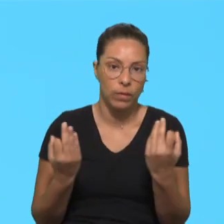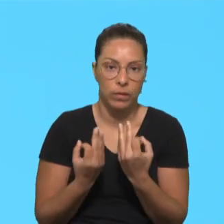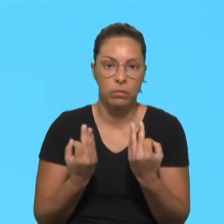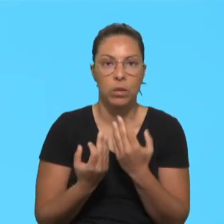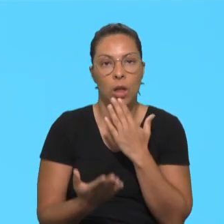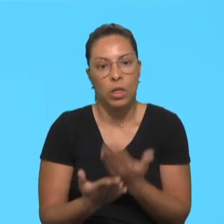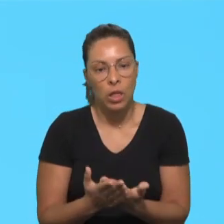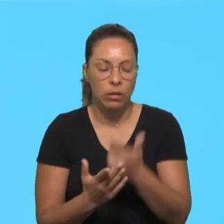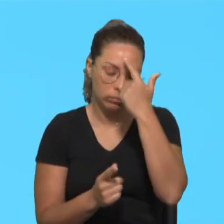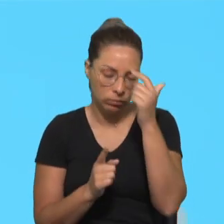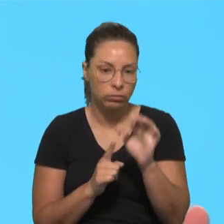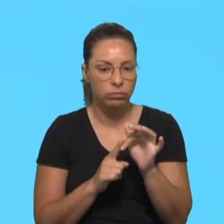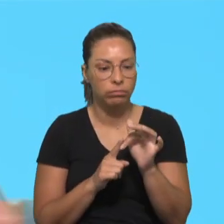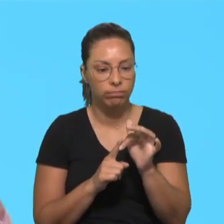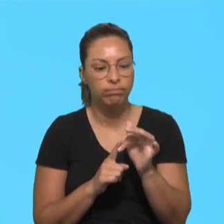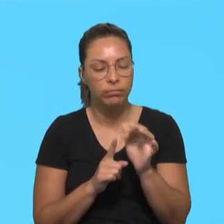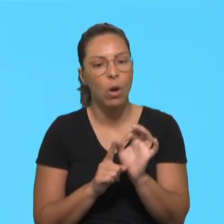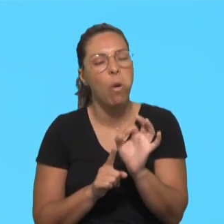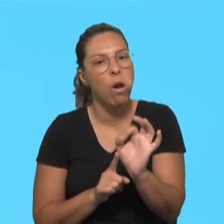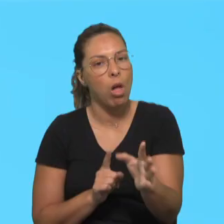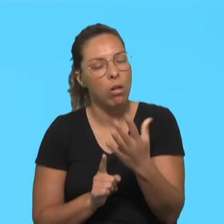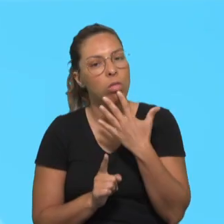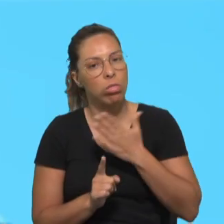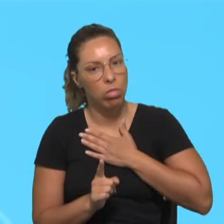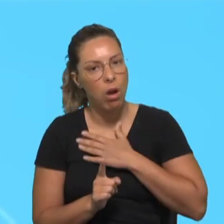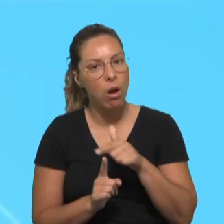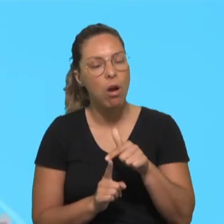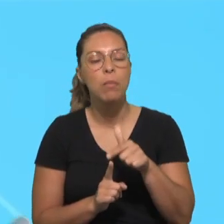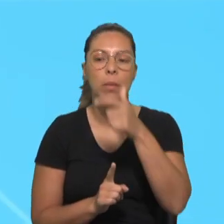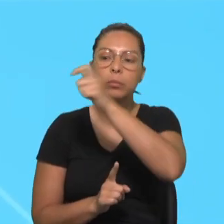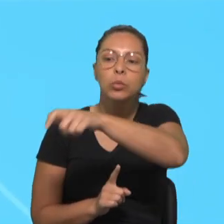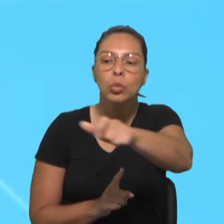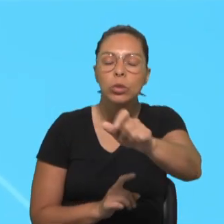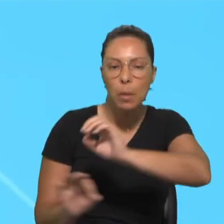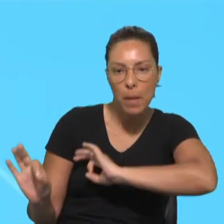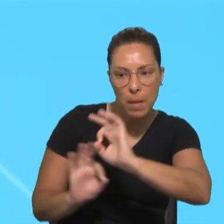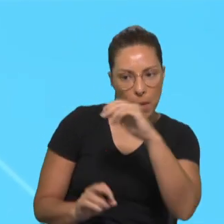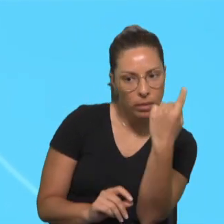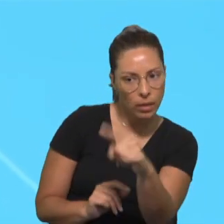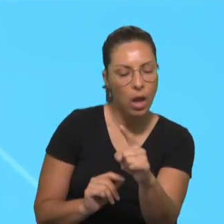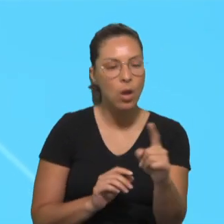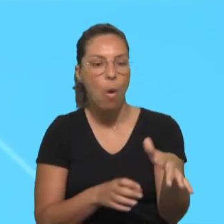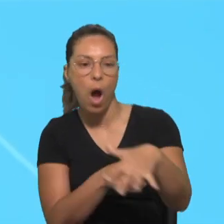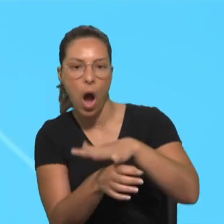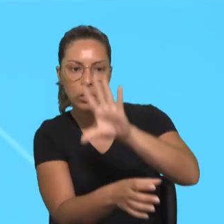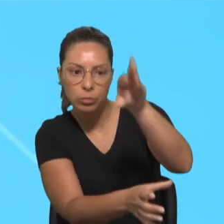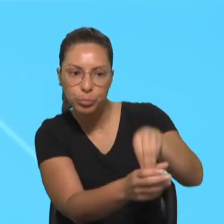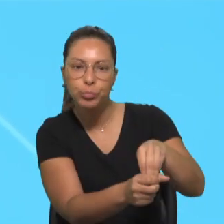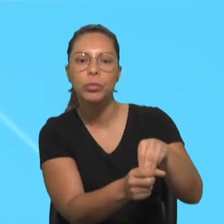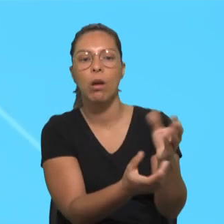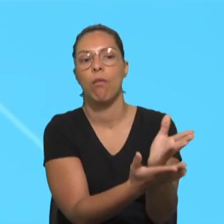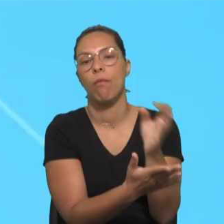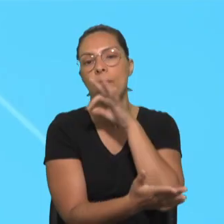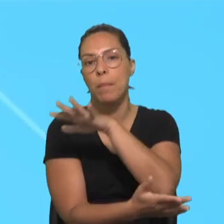darão pistas, que também nos dão uma visão da realidade, pessoas que estão preparadas e que estão dentro destas áreas da família, das